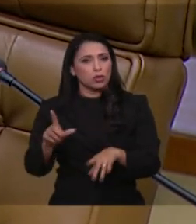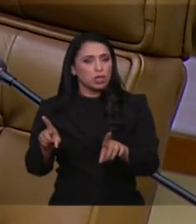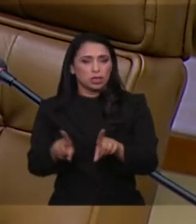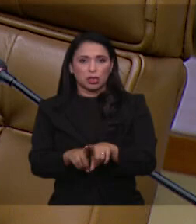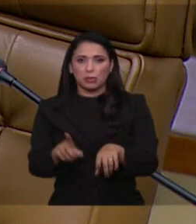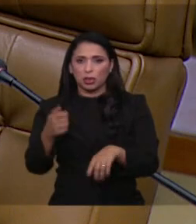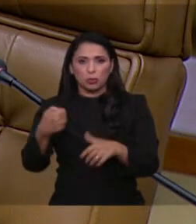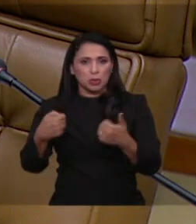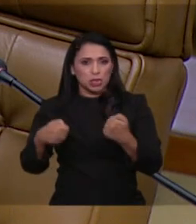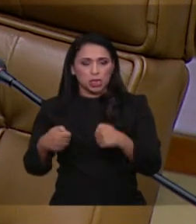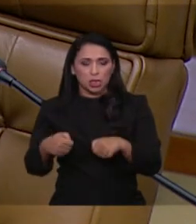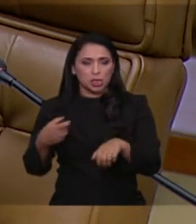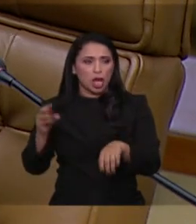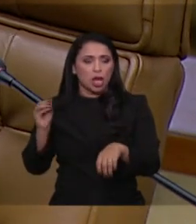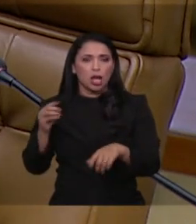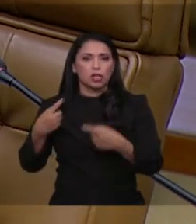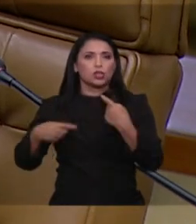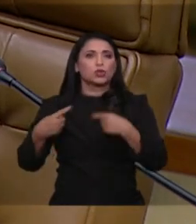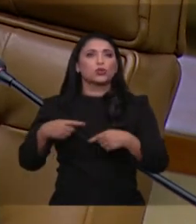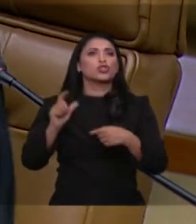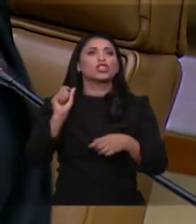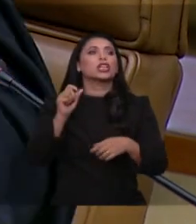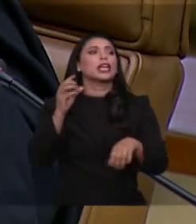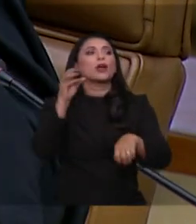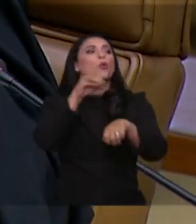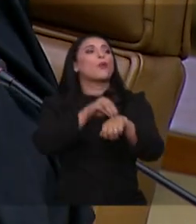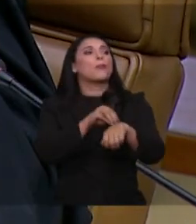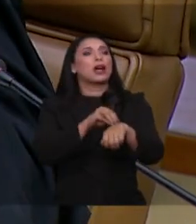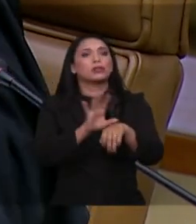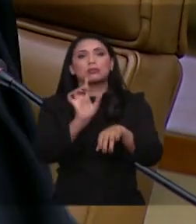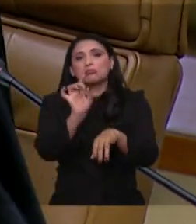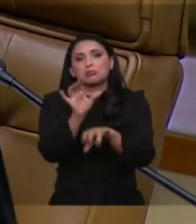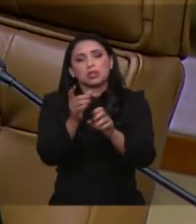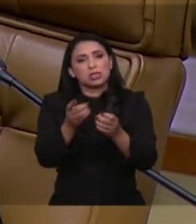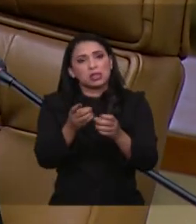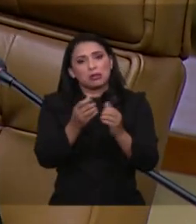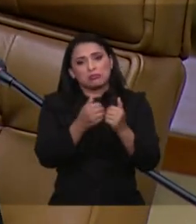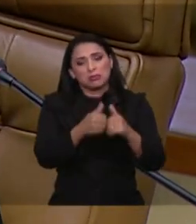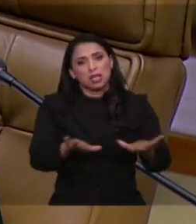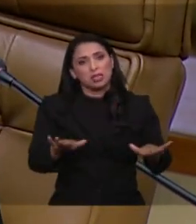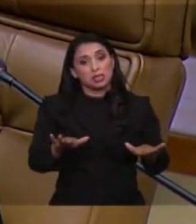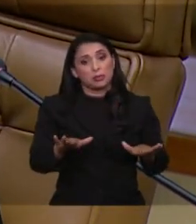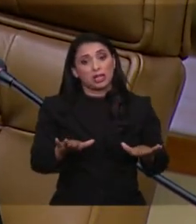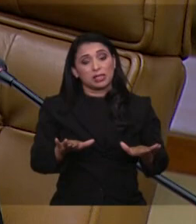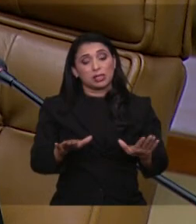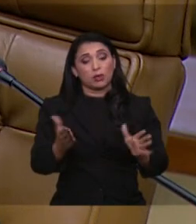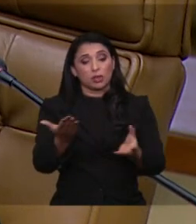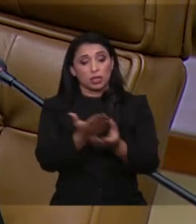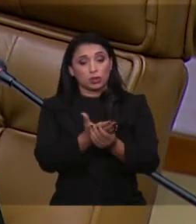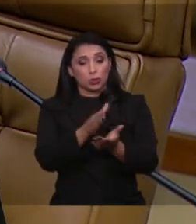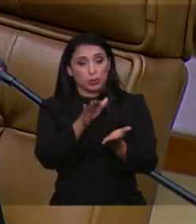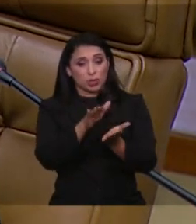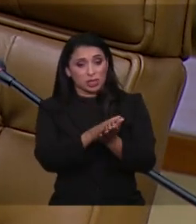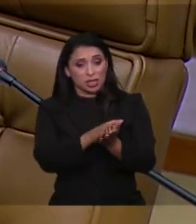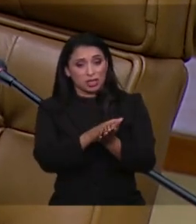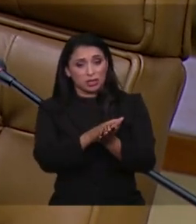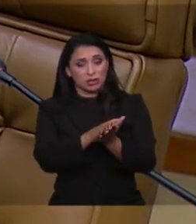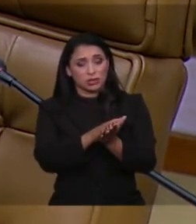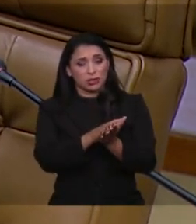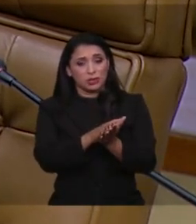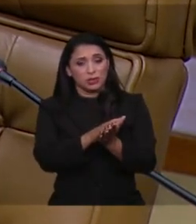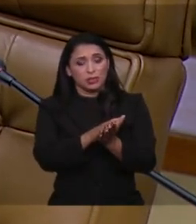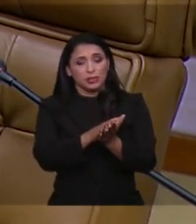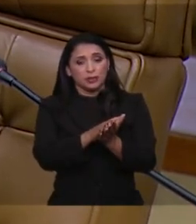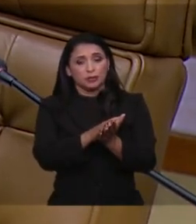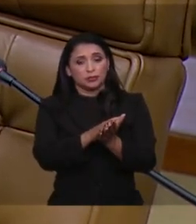necessidade de discussão de culpa, a separação também não. E no caso concreto, na verdade, no caso concreto,